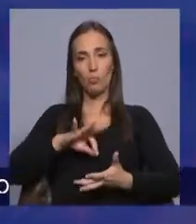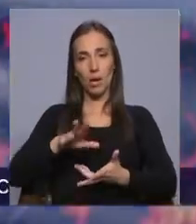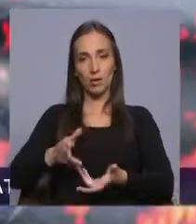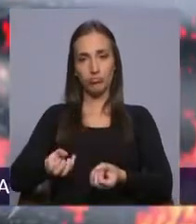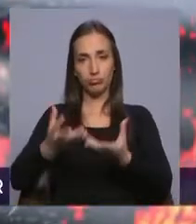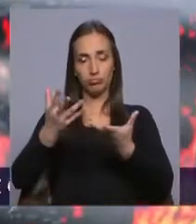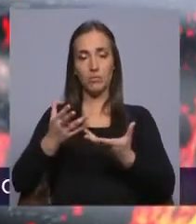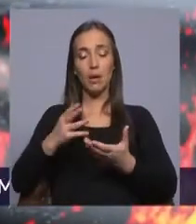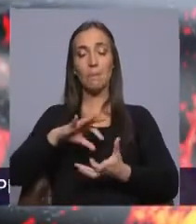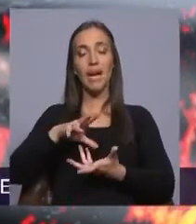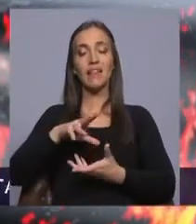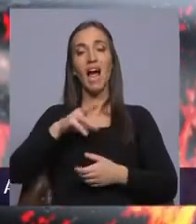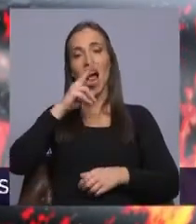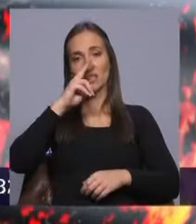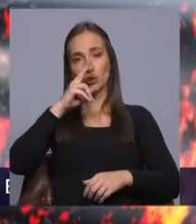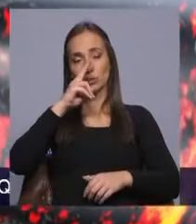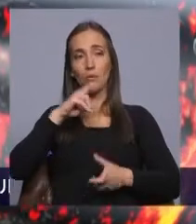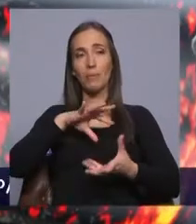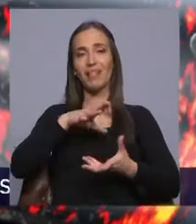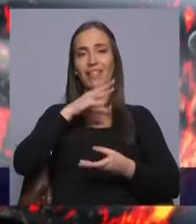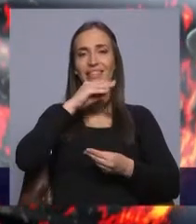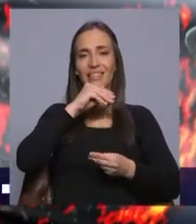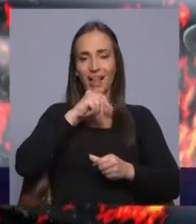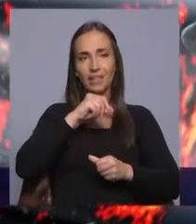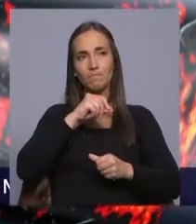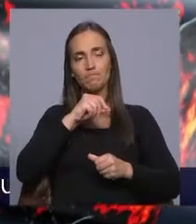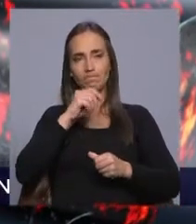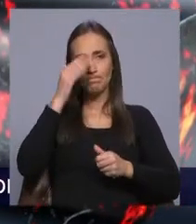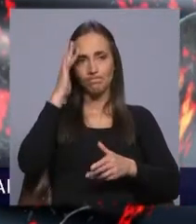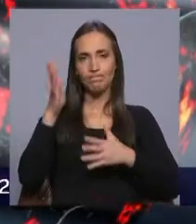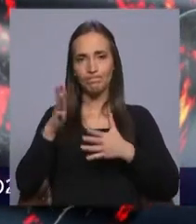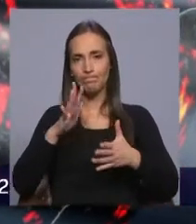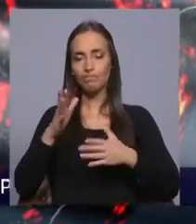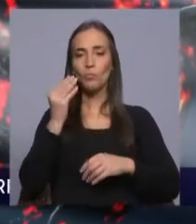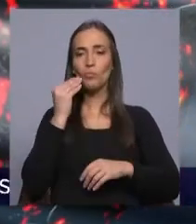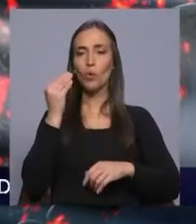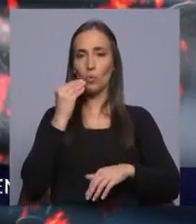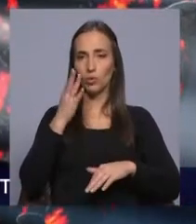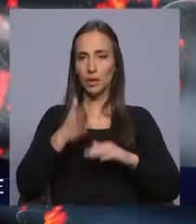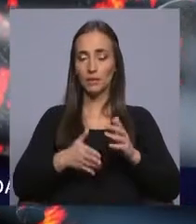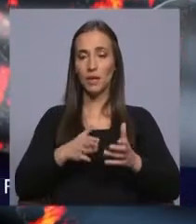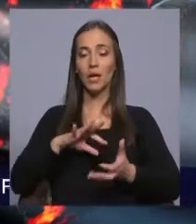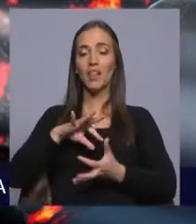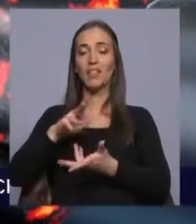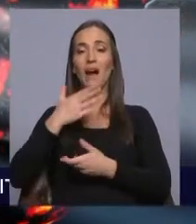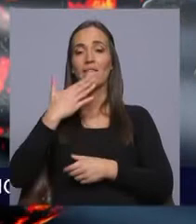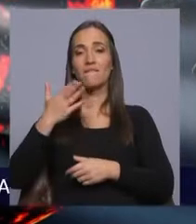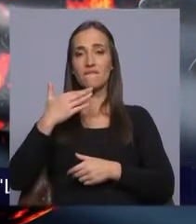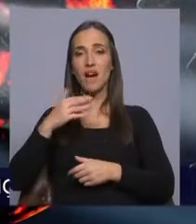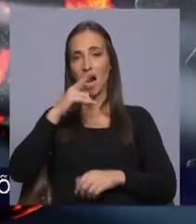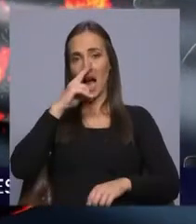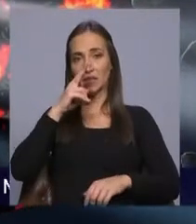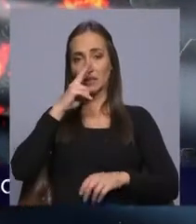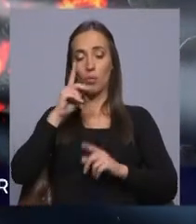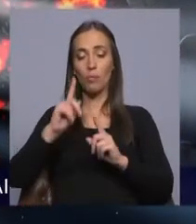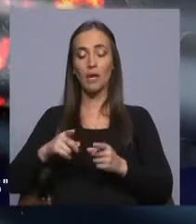Os terrestres, nós temos uma ideia bem aproximada de como é que acontece. Nos gigantes gasosos, à medida que eles começam a criar